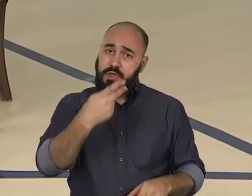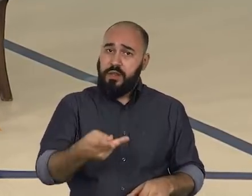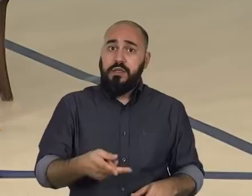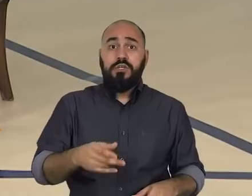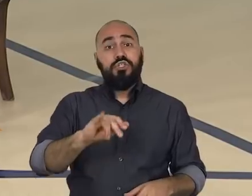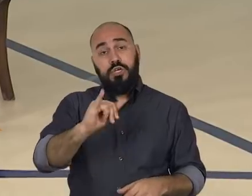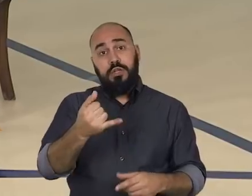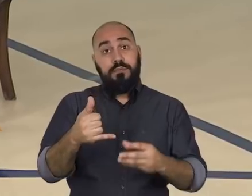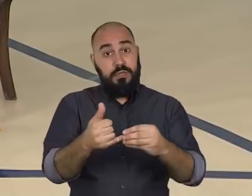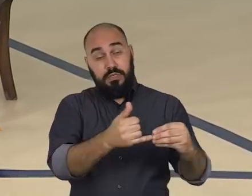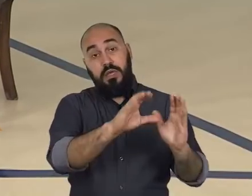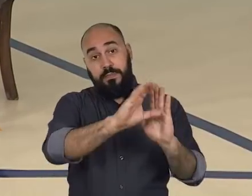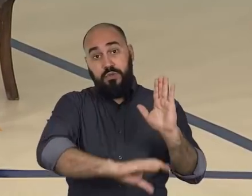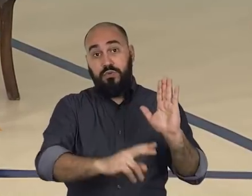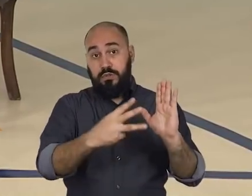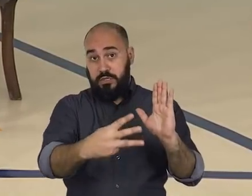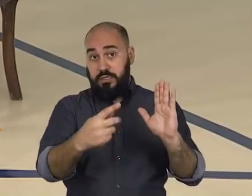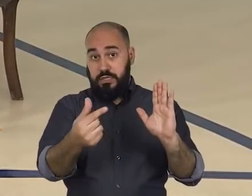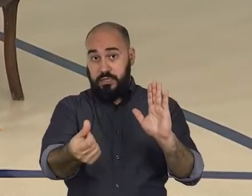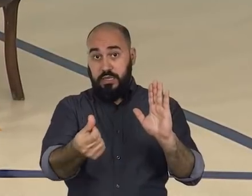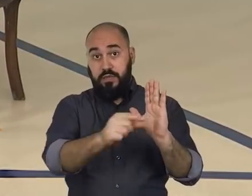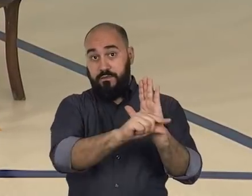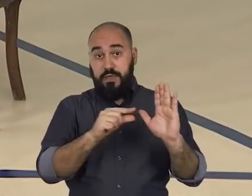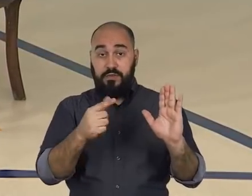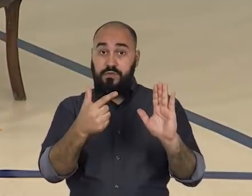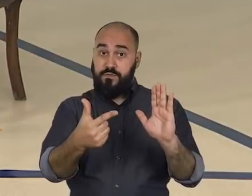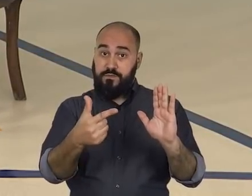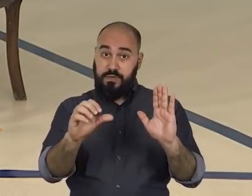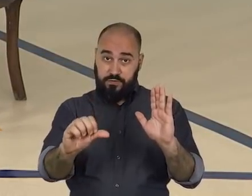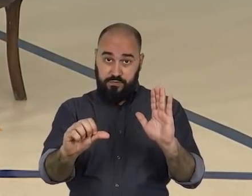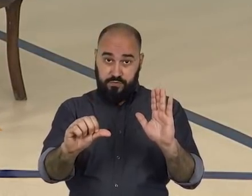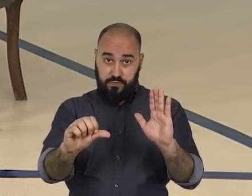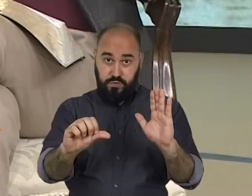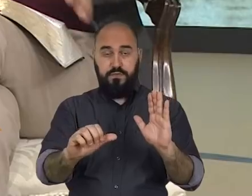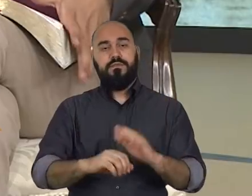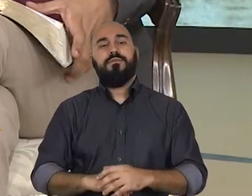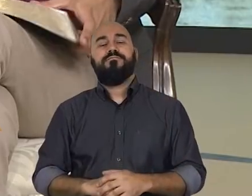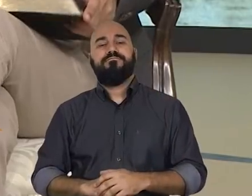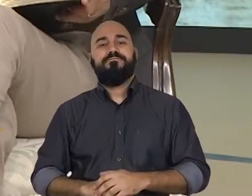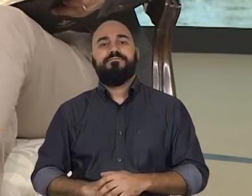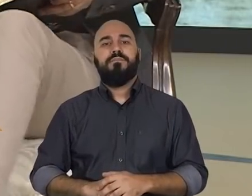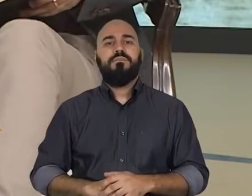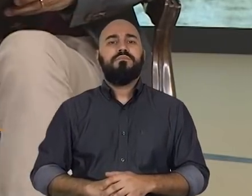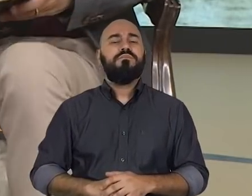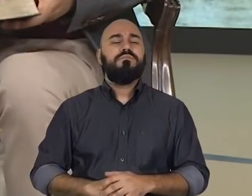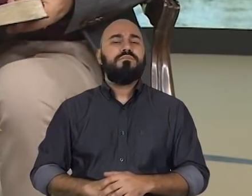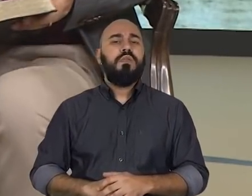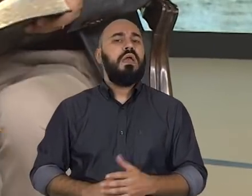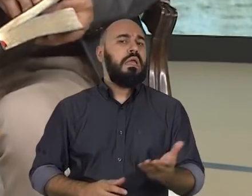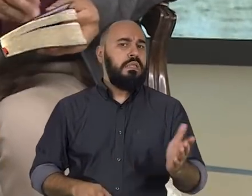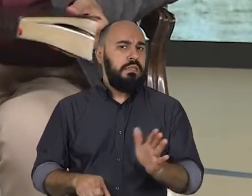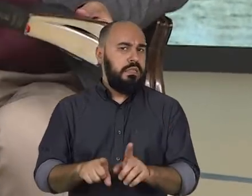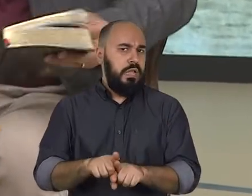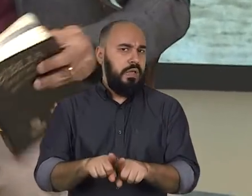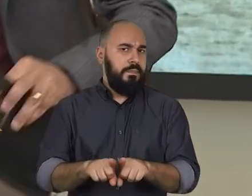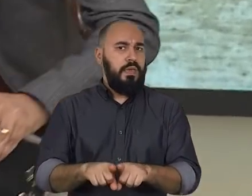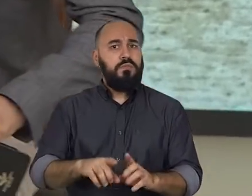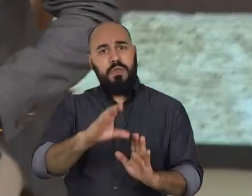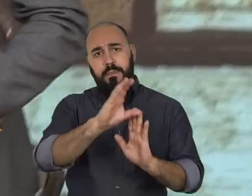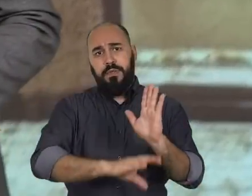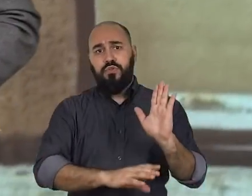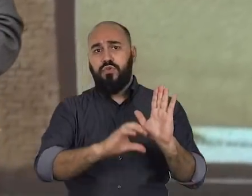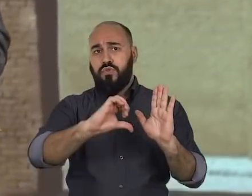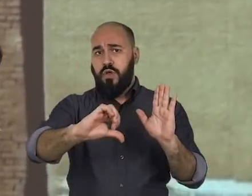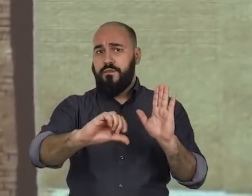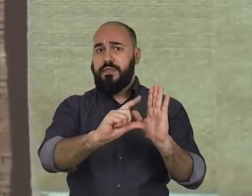Jeremias capítulo 36, verso 29. O mesmo se deduz da abertura do capítulo 9 de